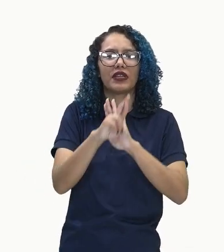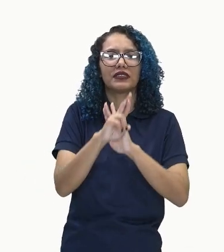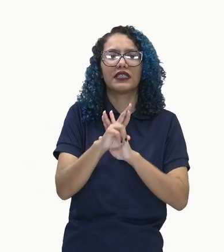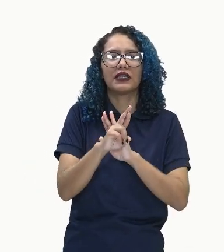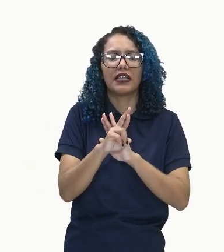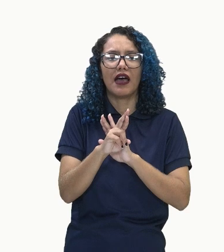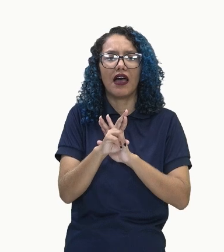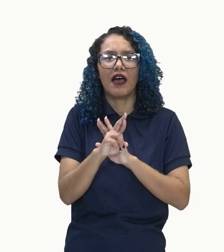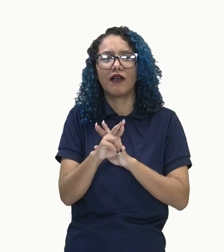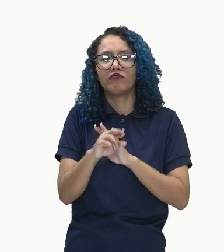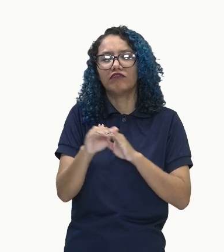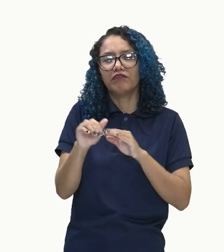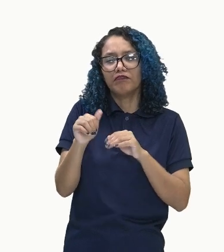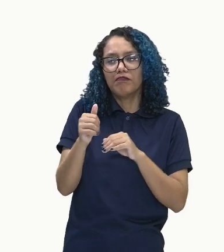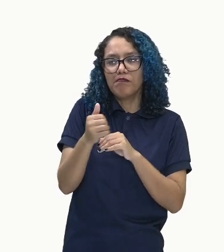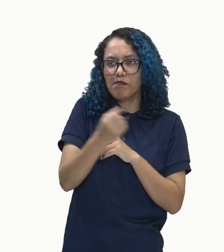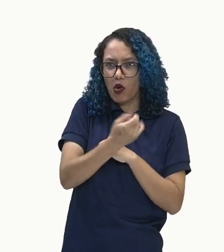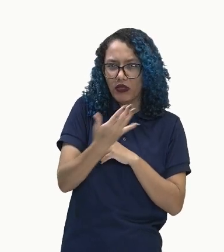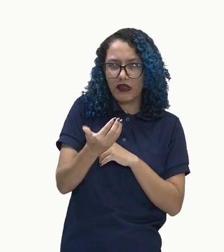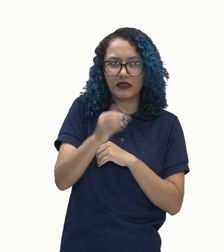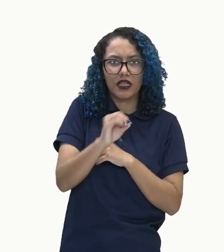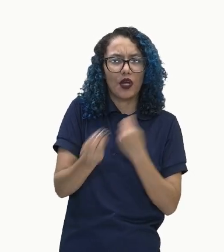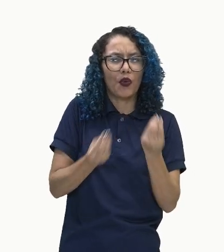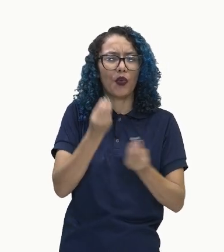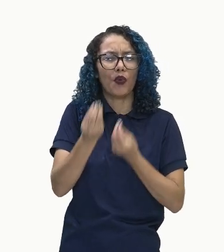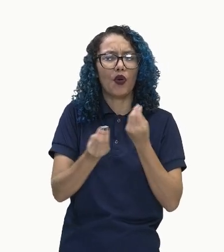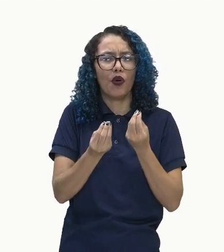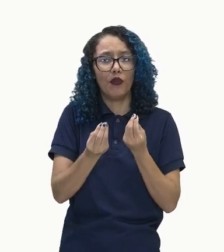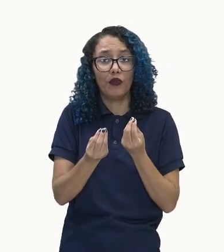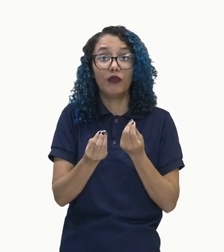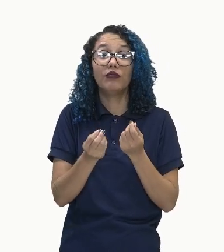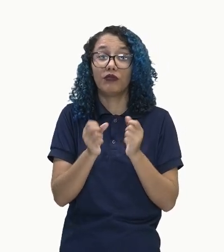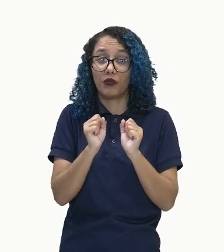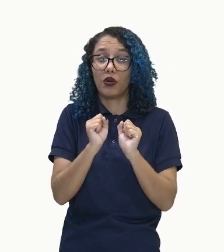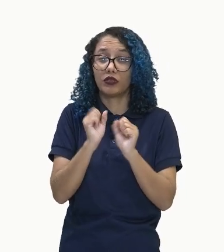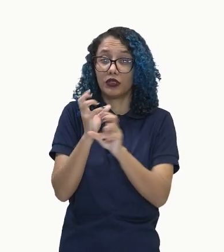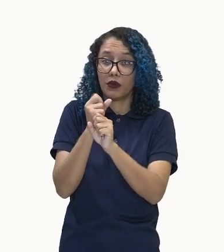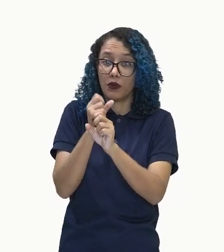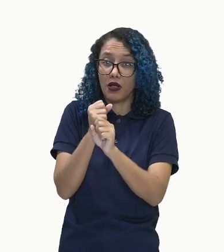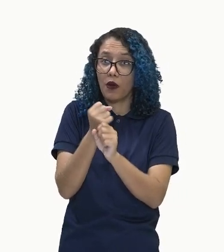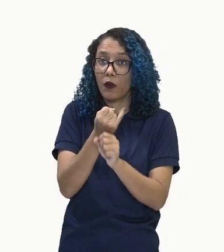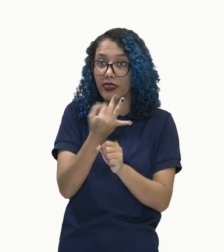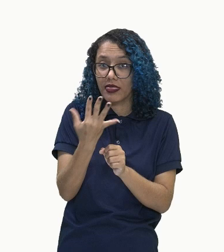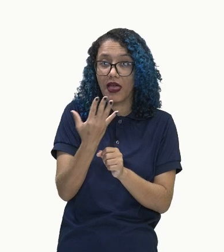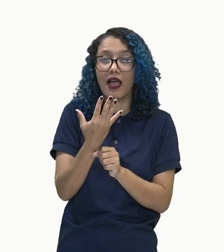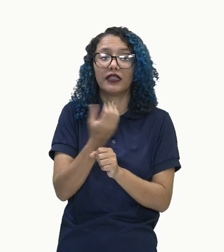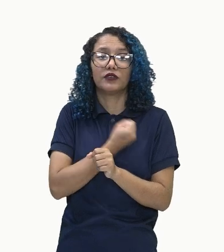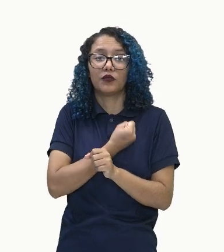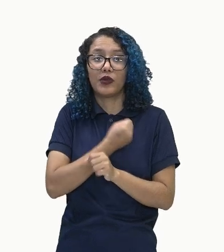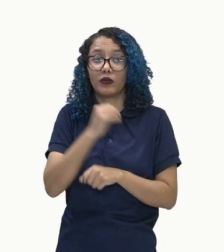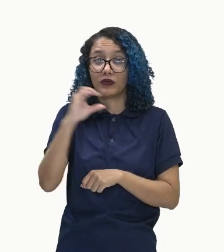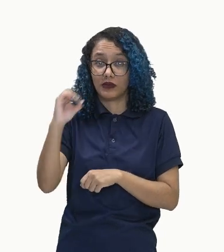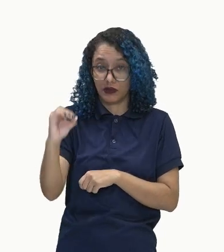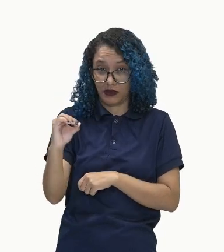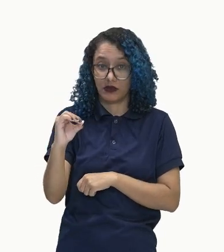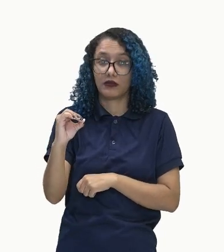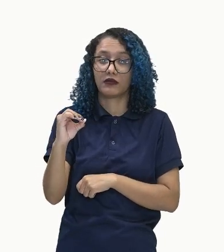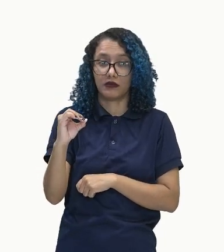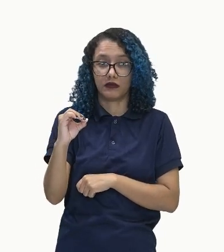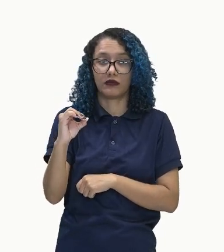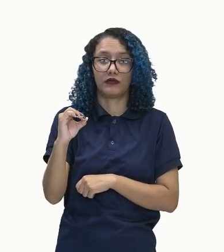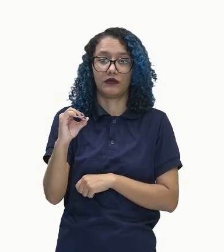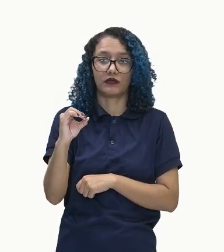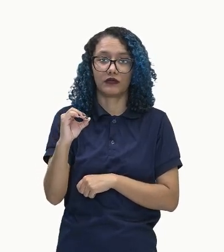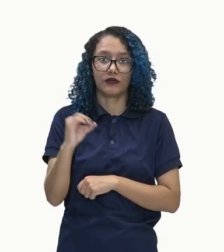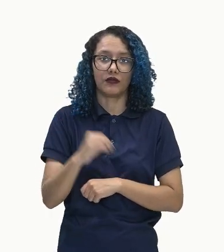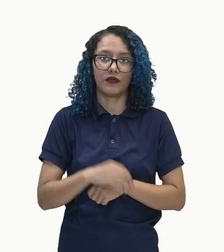esse número em potência de 10. É só a gente contar quantos zeros tem. Tudo bem? Vamos fazer aqui. Nós temos aqui,